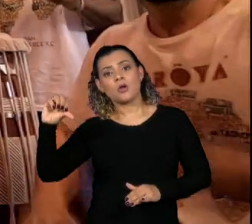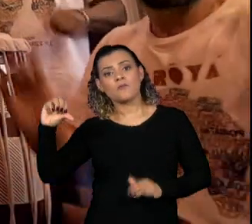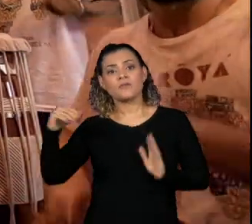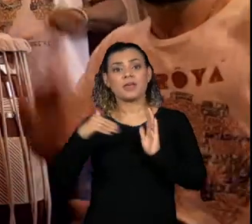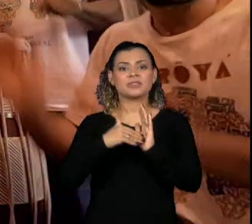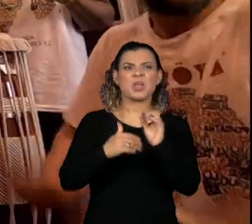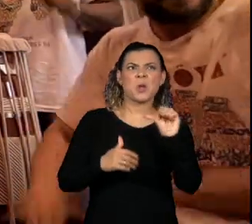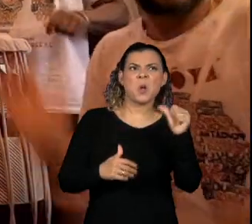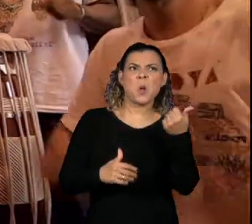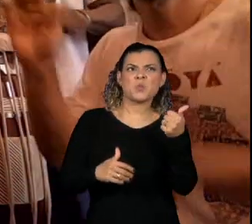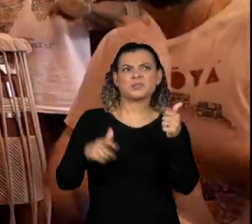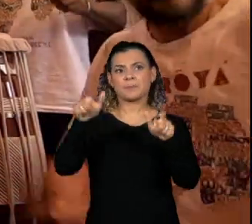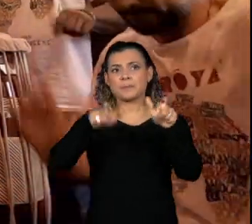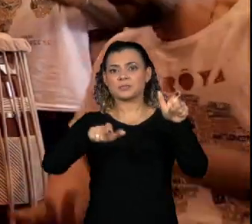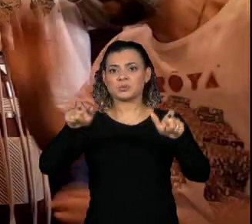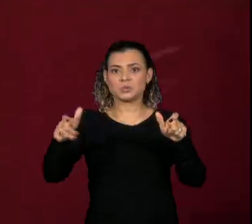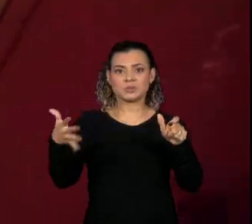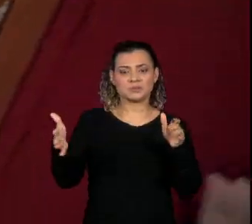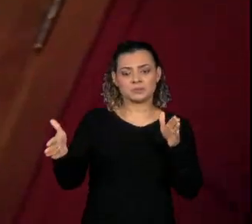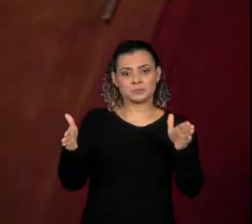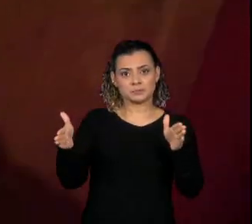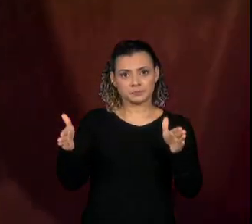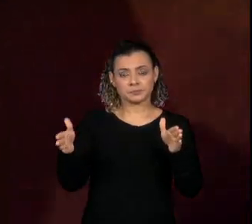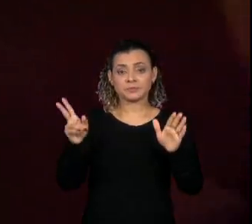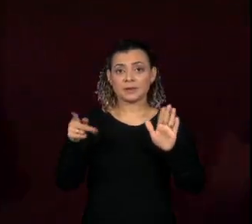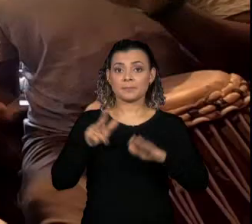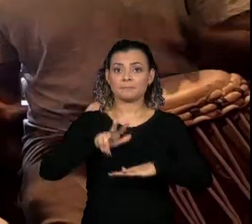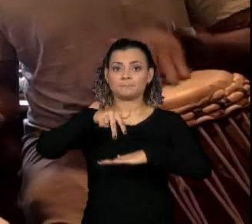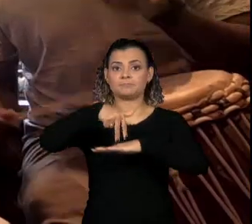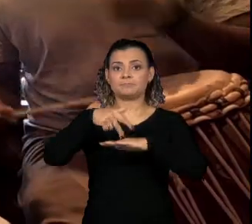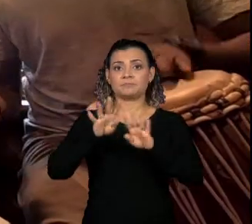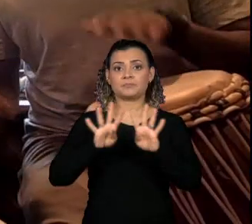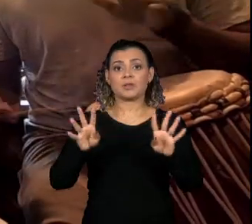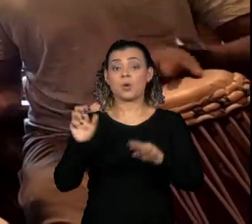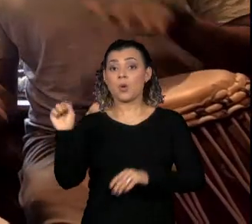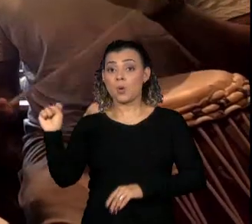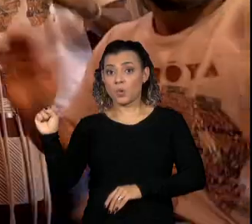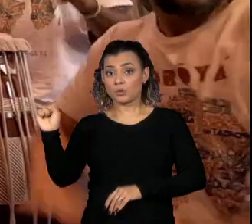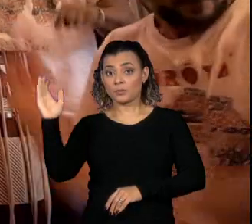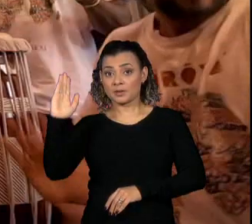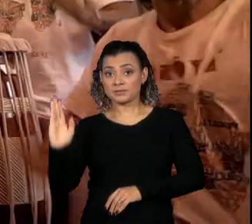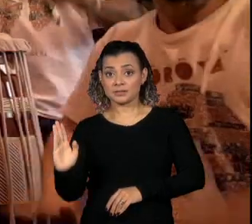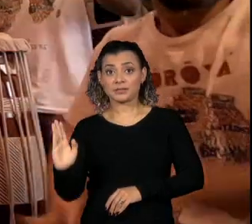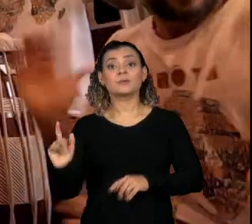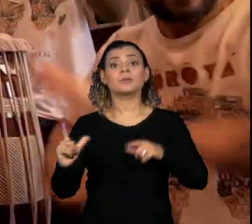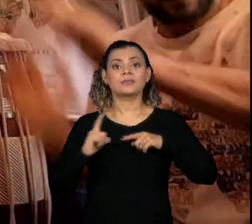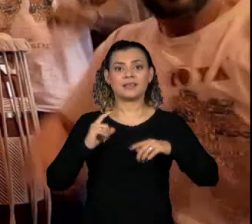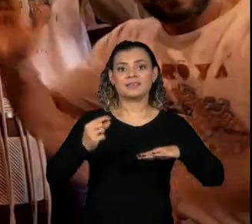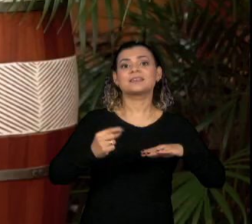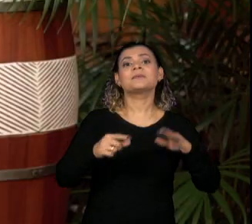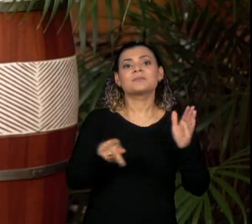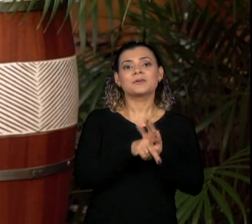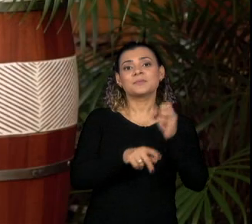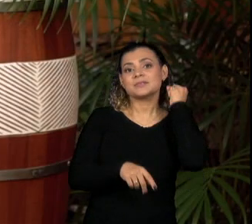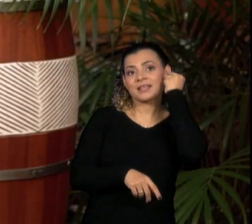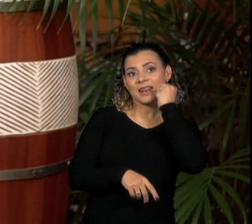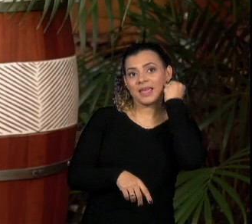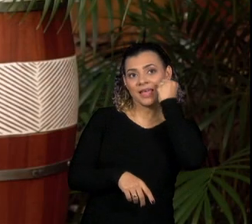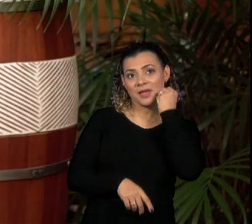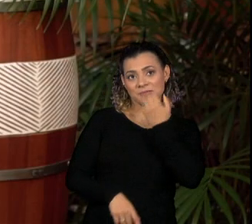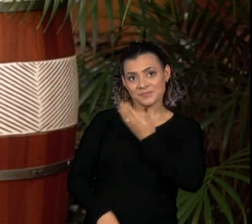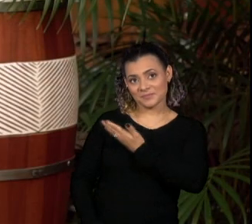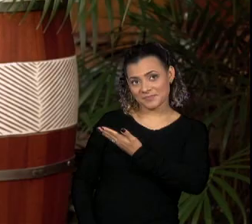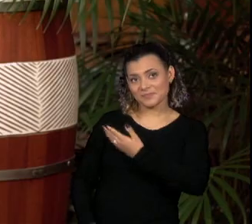pessoas. Hoje em dia somos em 8 brasileiros e 3 senegaleses. Eu sou senegalês. Na banda de Oreia eu